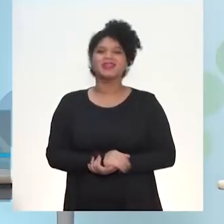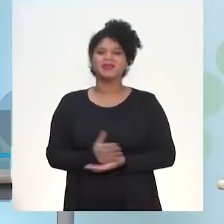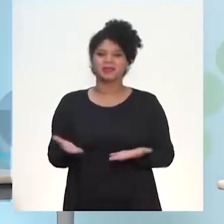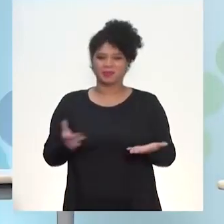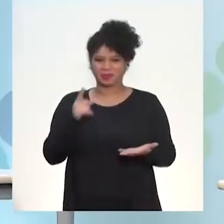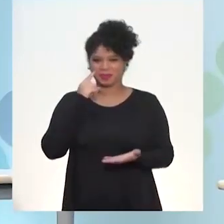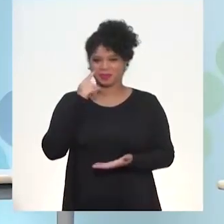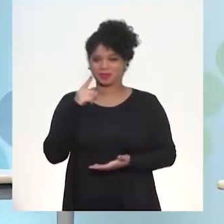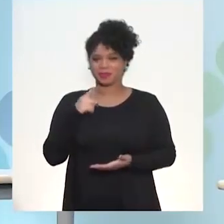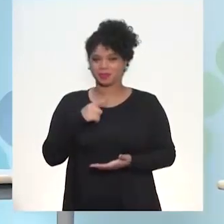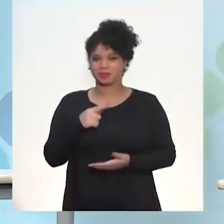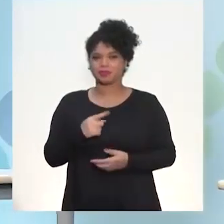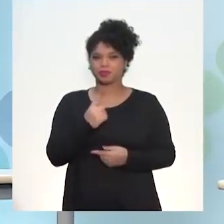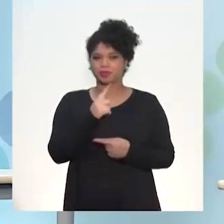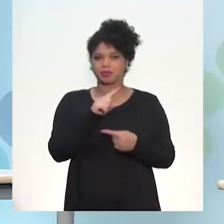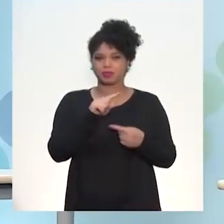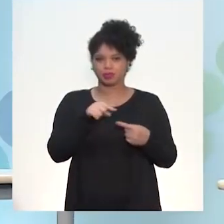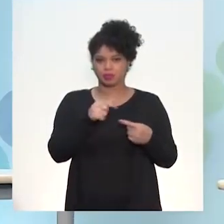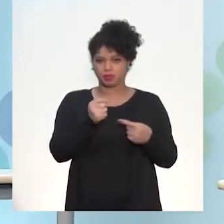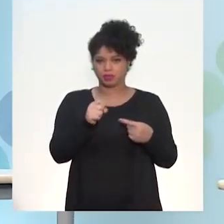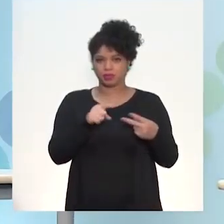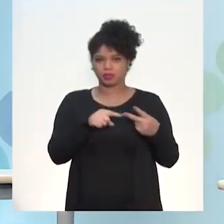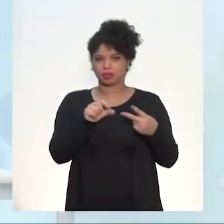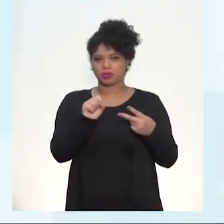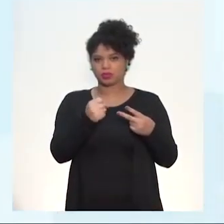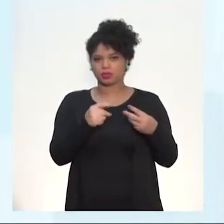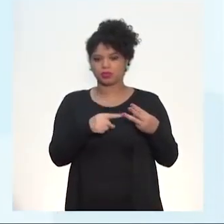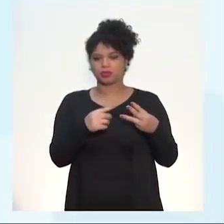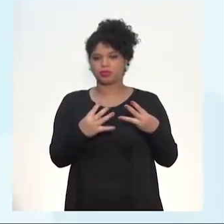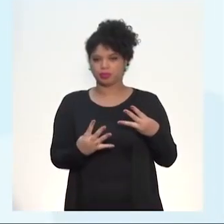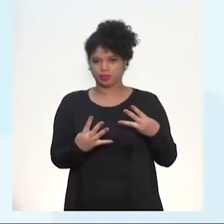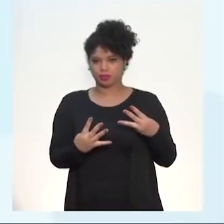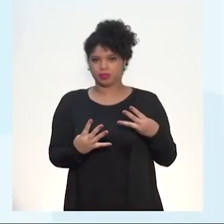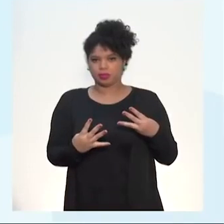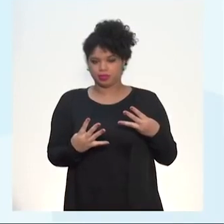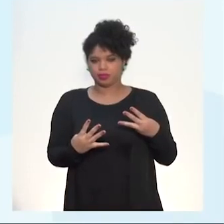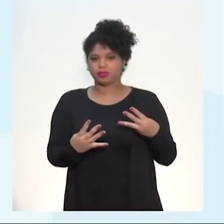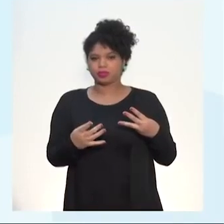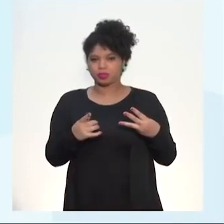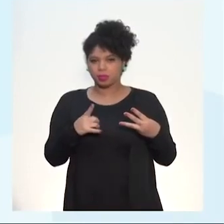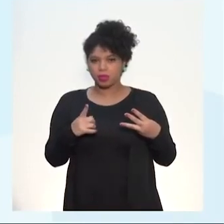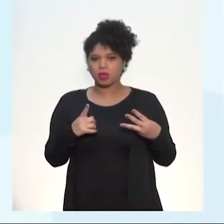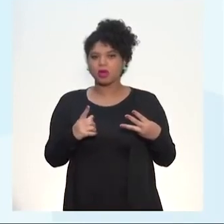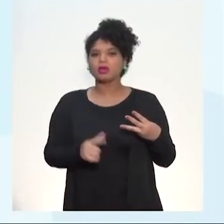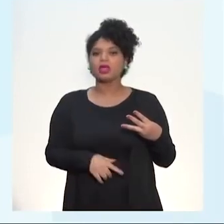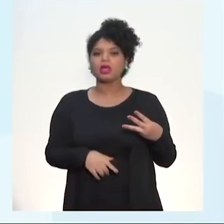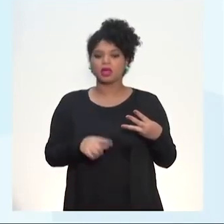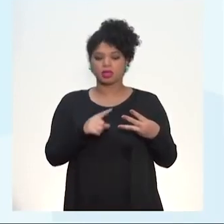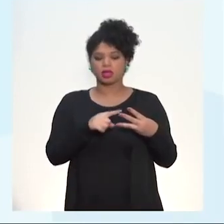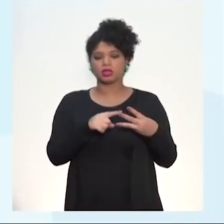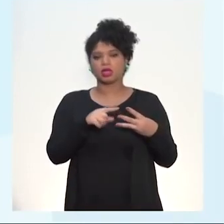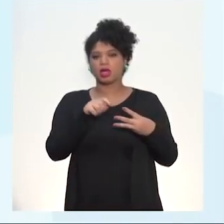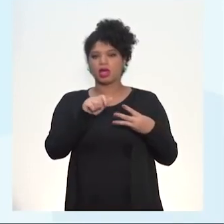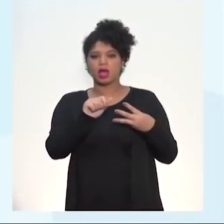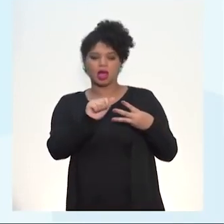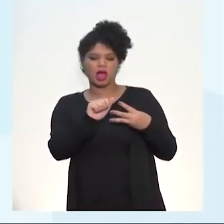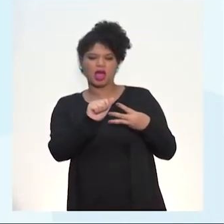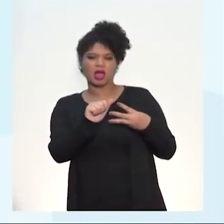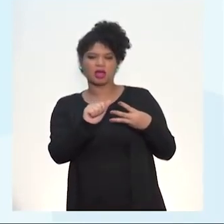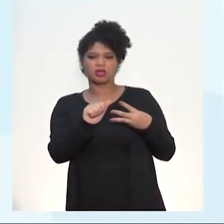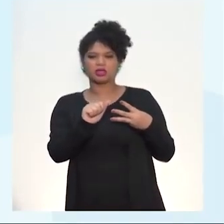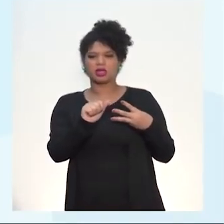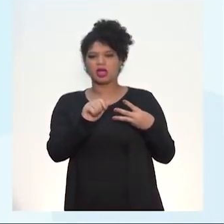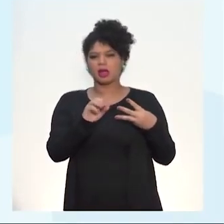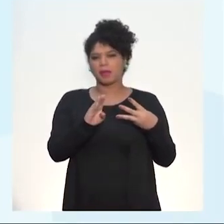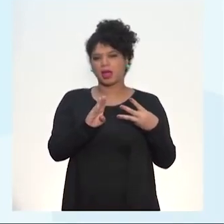dimensões 1,8, 8 e 4. Tanto faz a ordem, tanto faz a ordem. Eu vou colocar como 8 sendo A, 4 sendo B